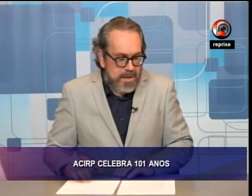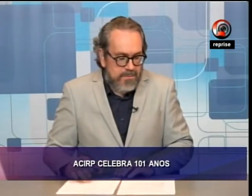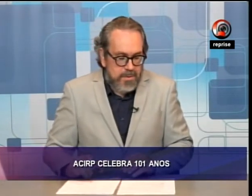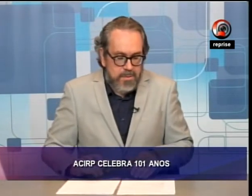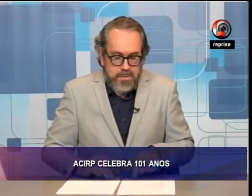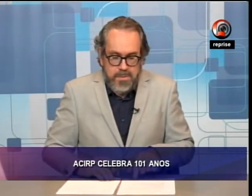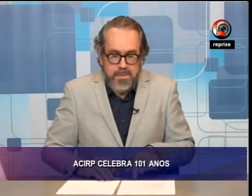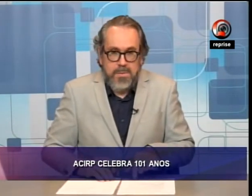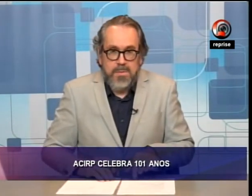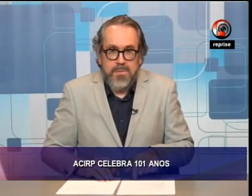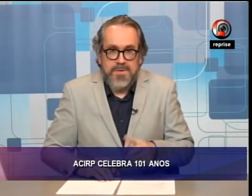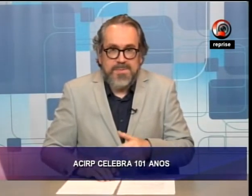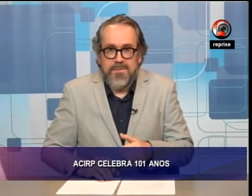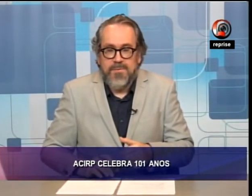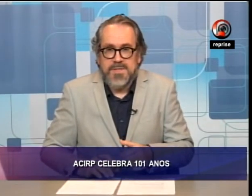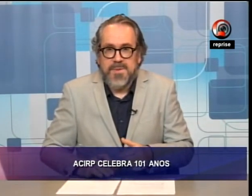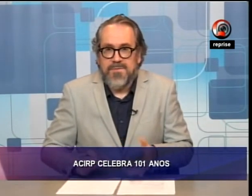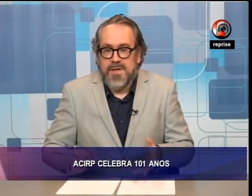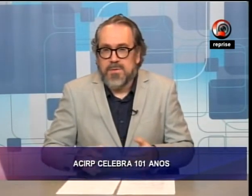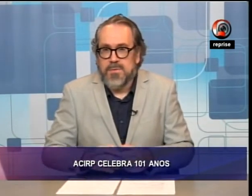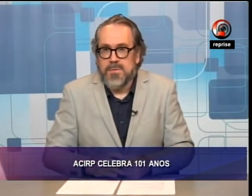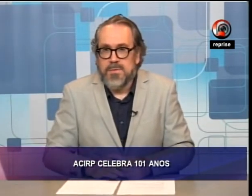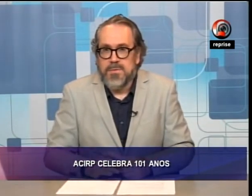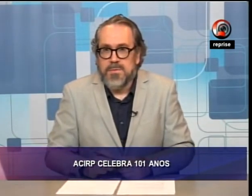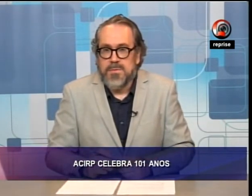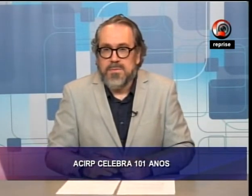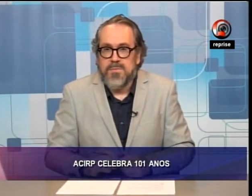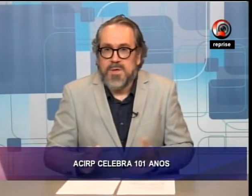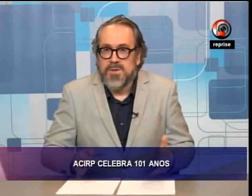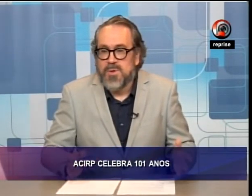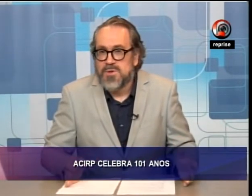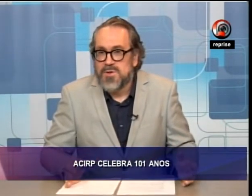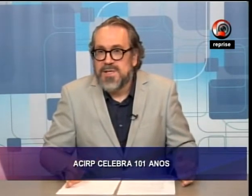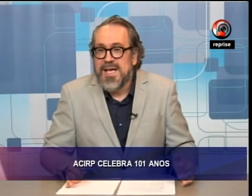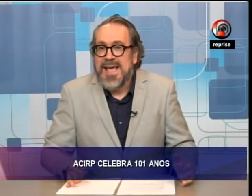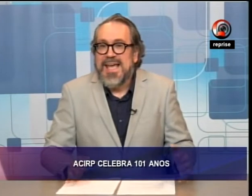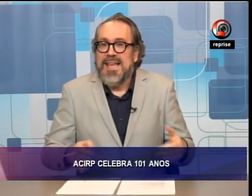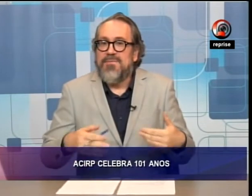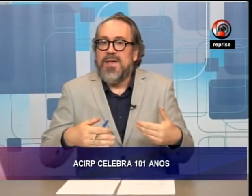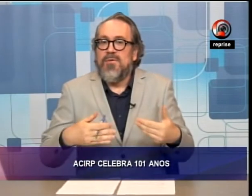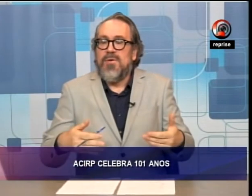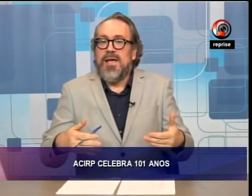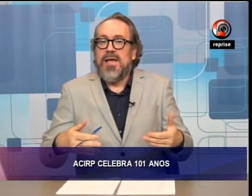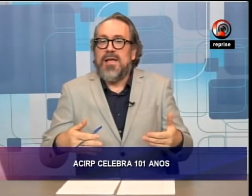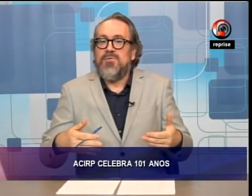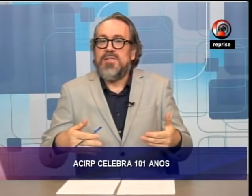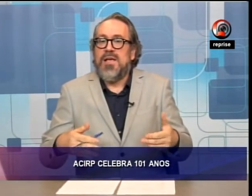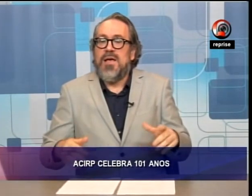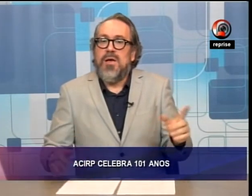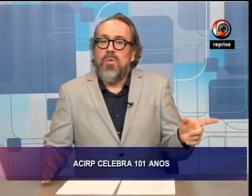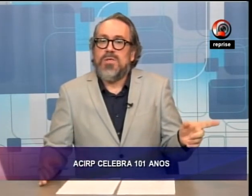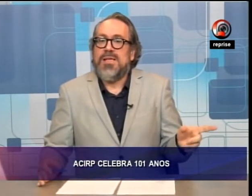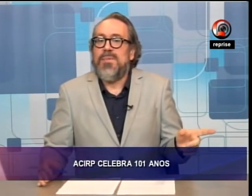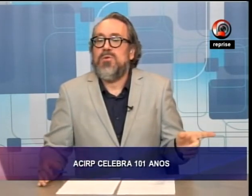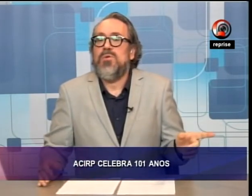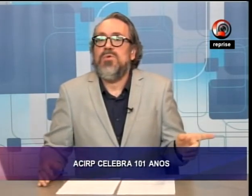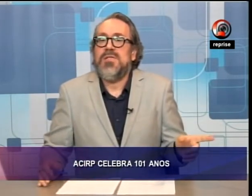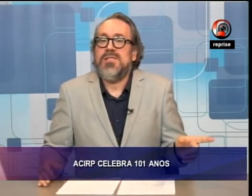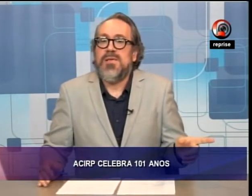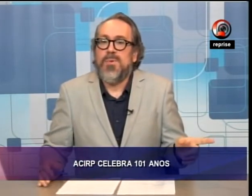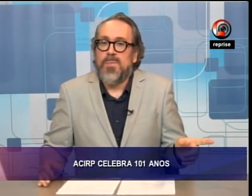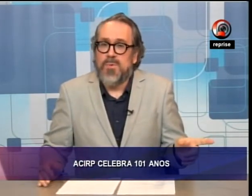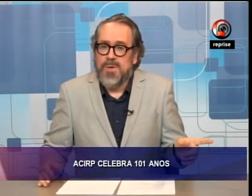Câmara, o vice-prefeito, o Orlando Bolsoni, ele veio anunciar o orçamento